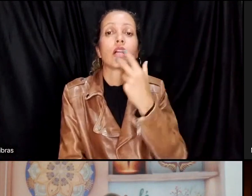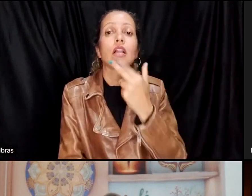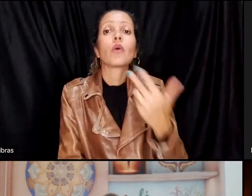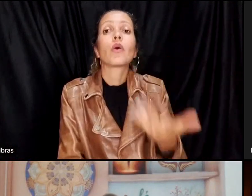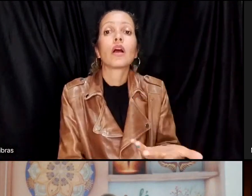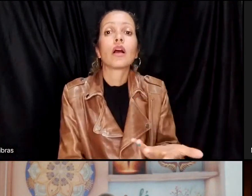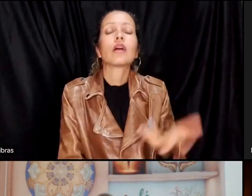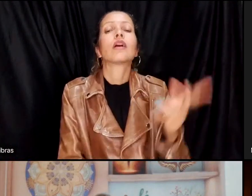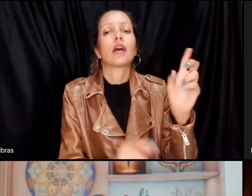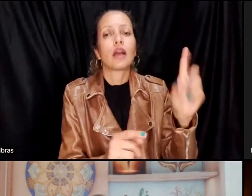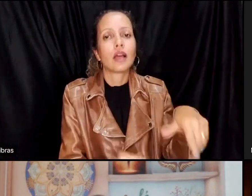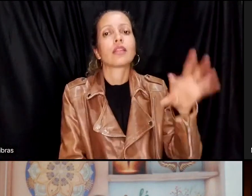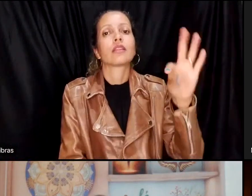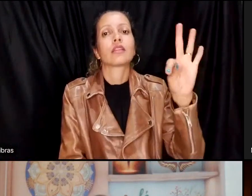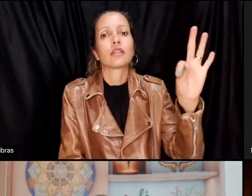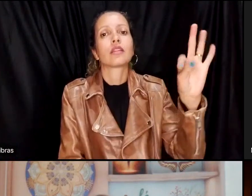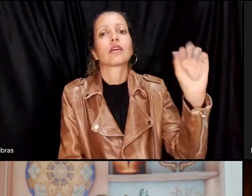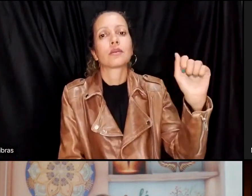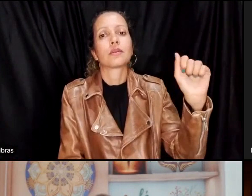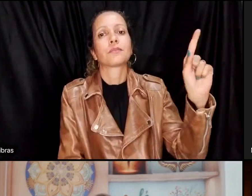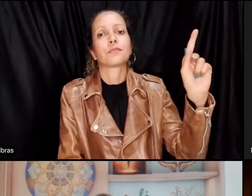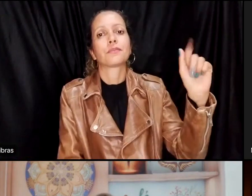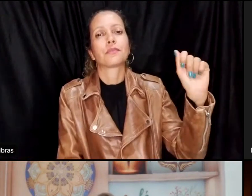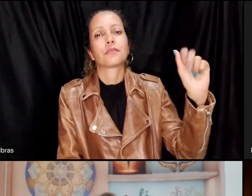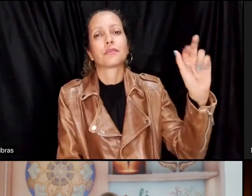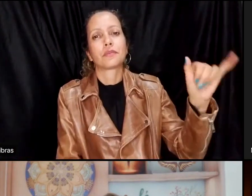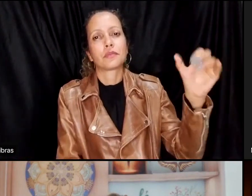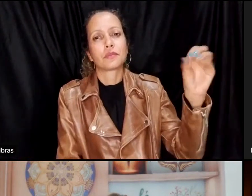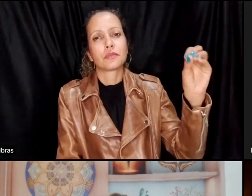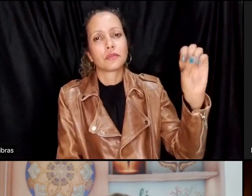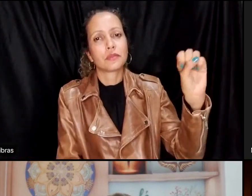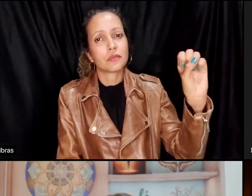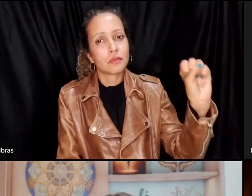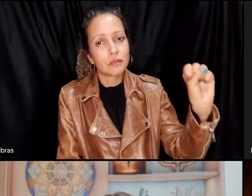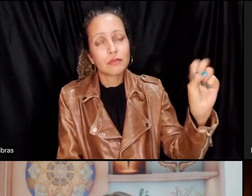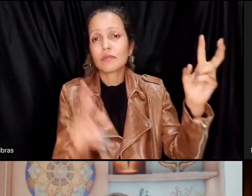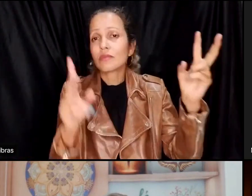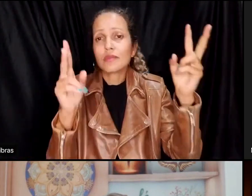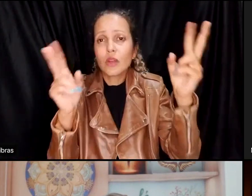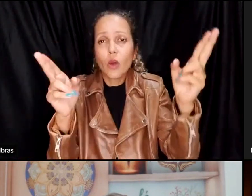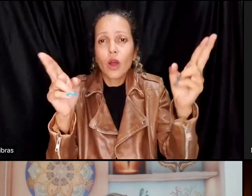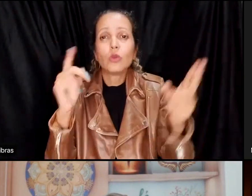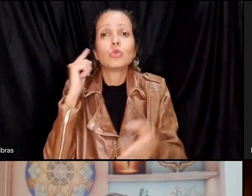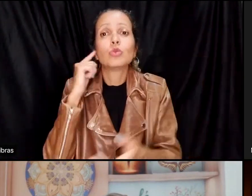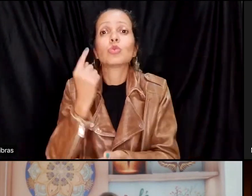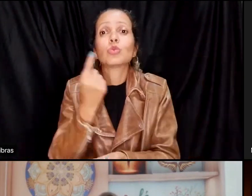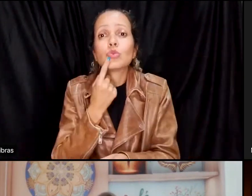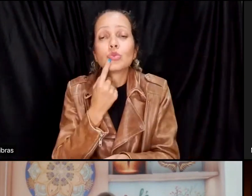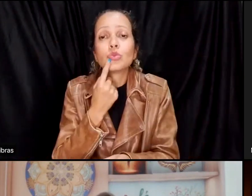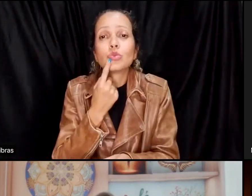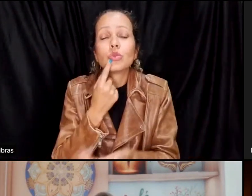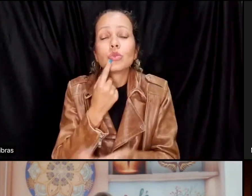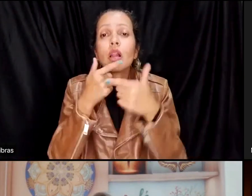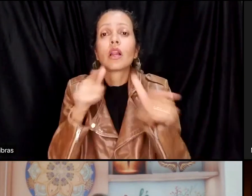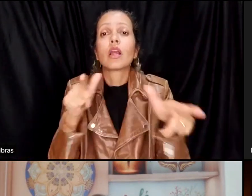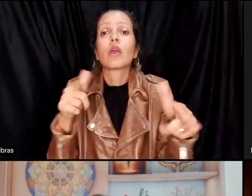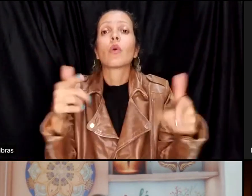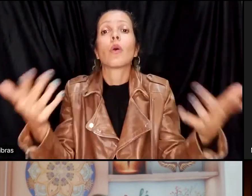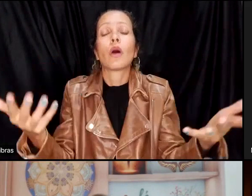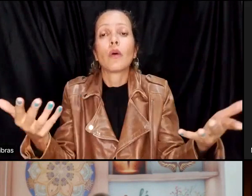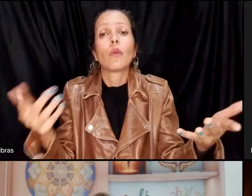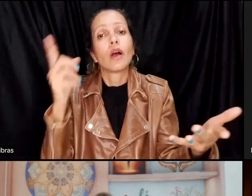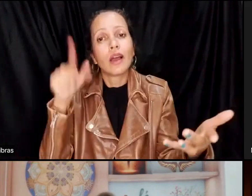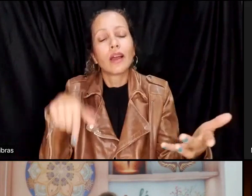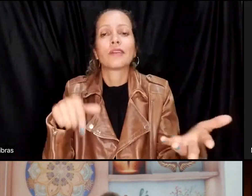base cognitiva dessa criança. Uma vez que ela aprende essa língua, ela vai se desenvolver